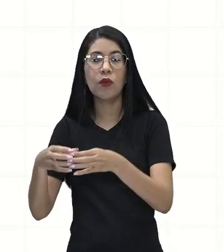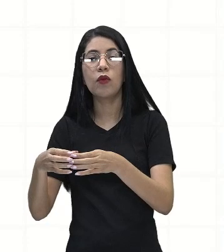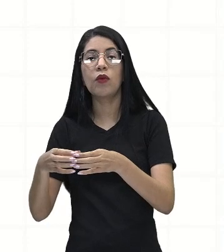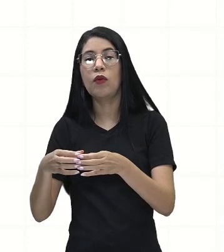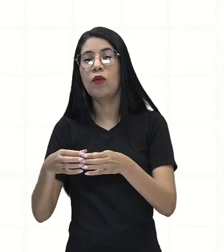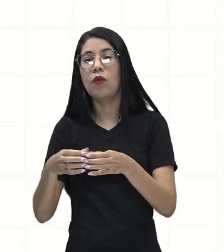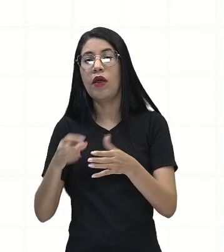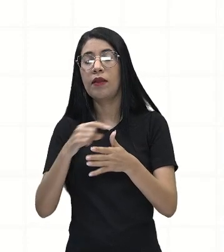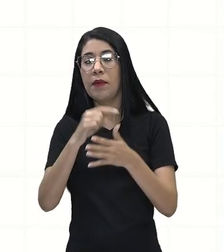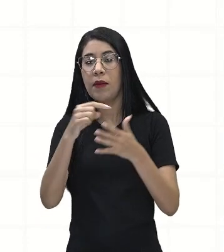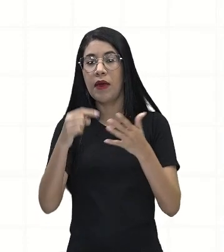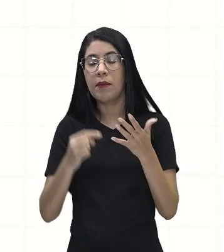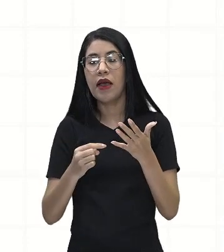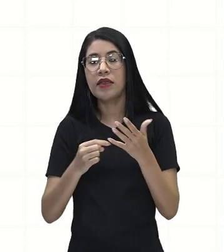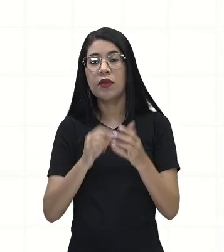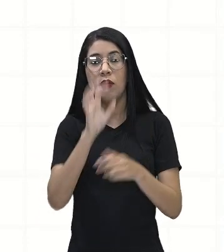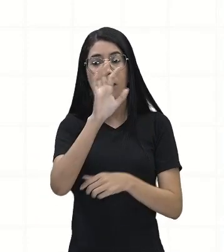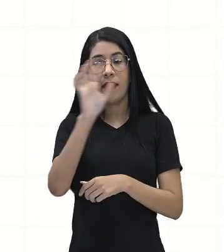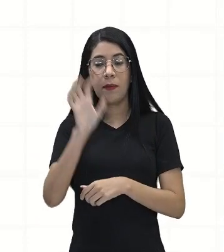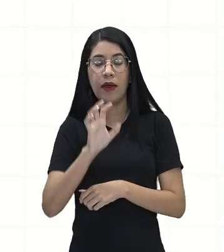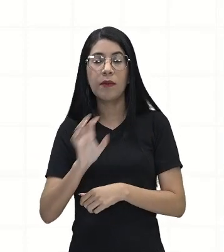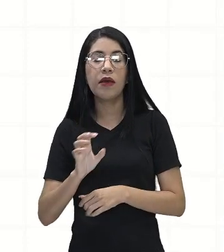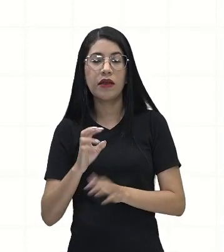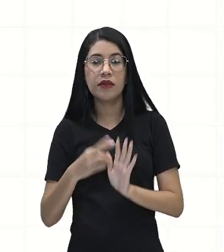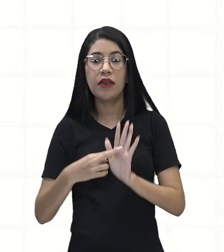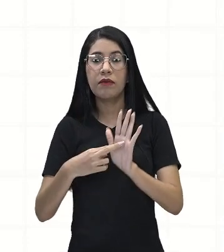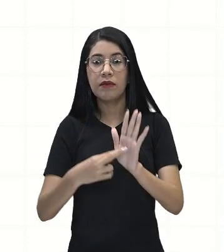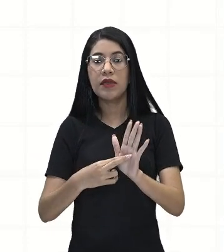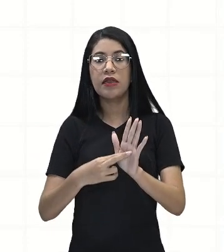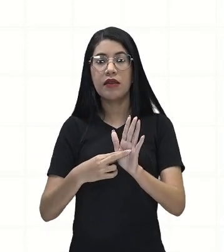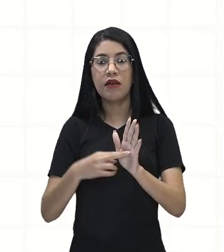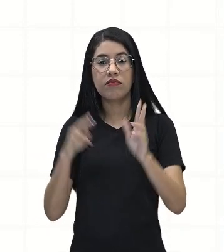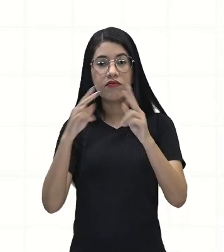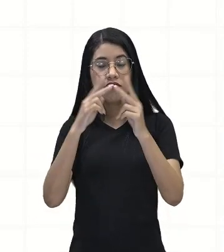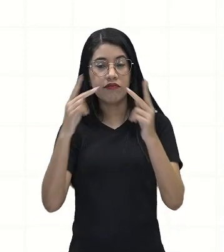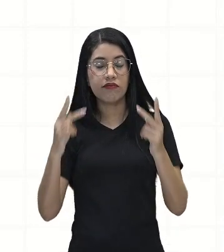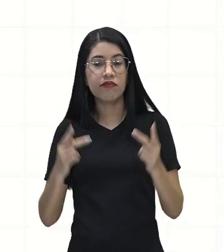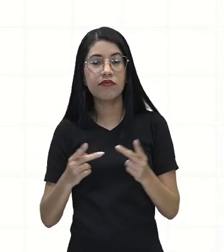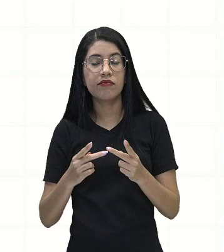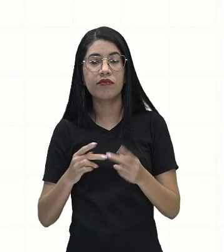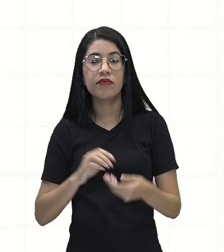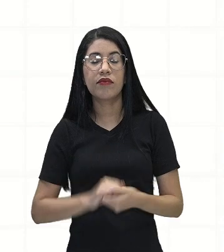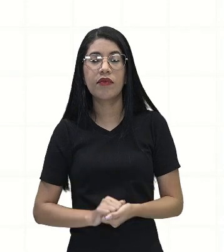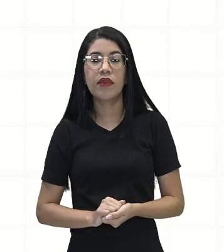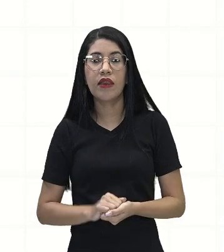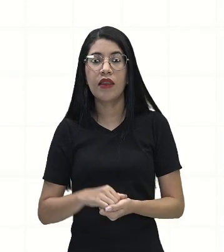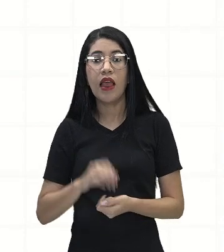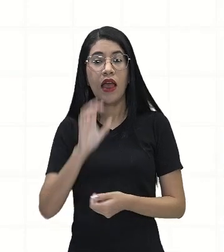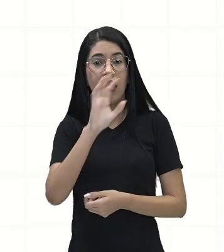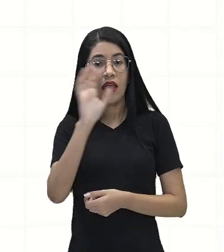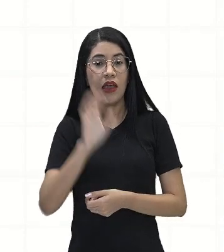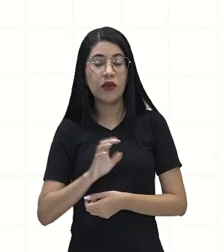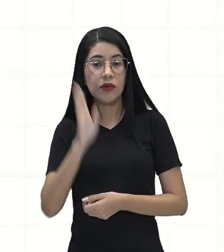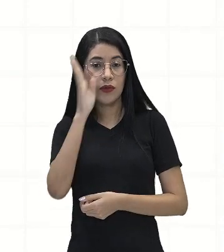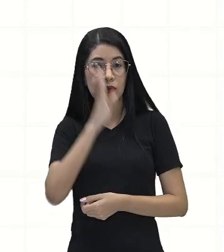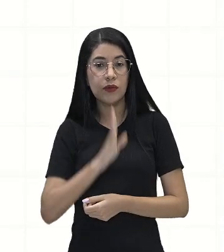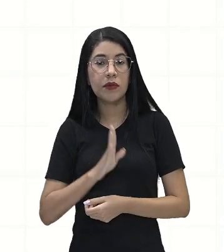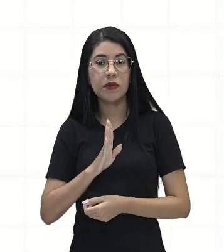as regiões sendo representadas aqui nesse gráfico. As regiões que